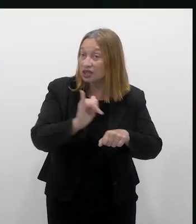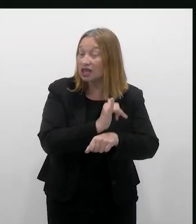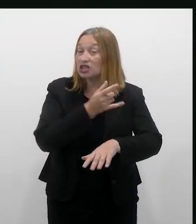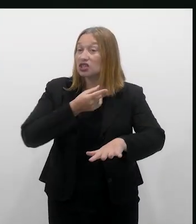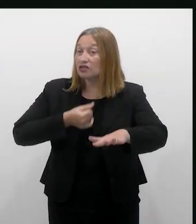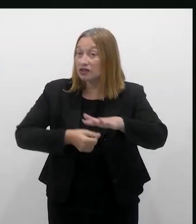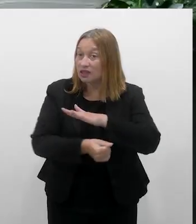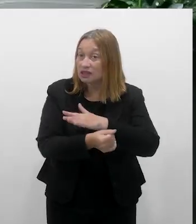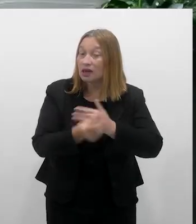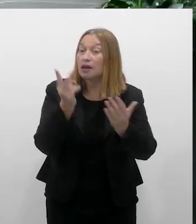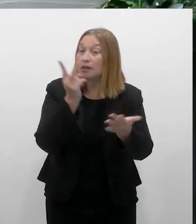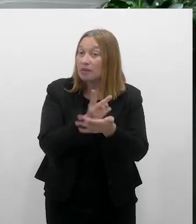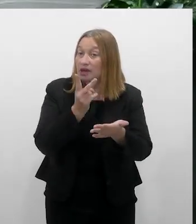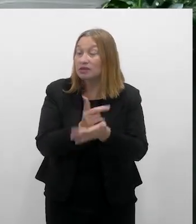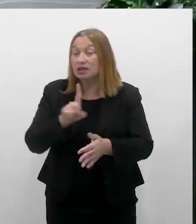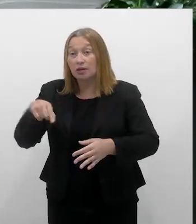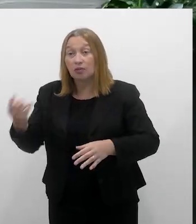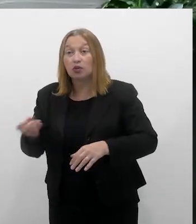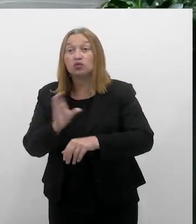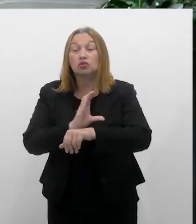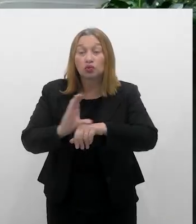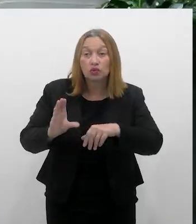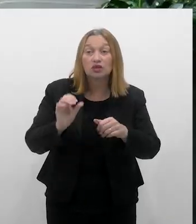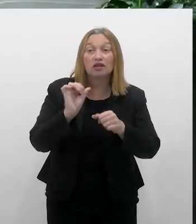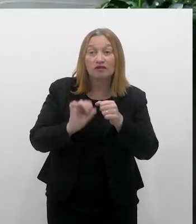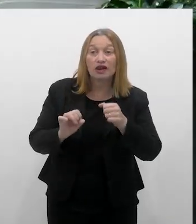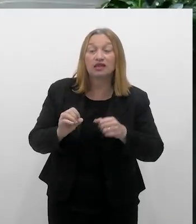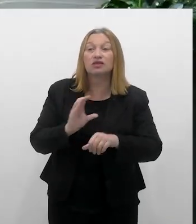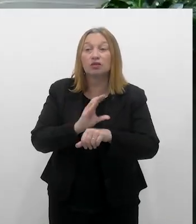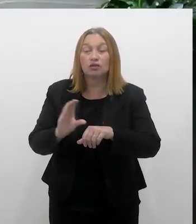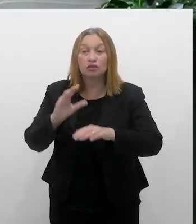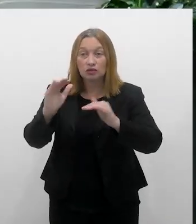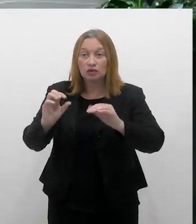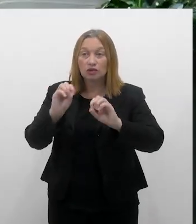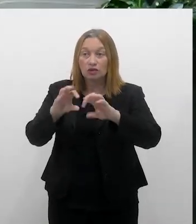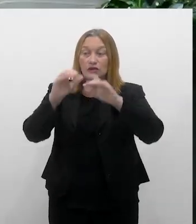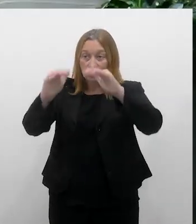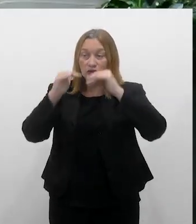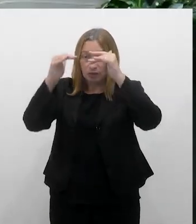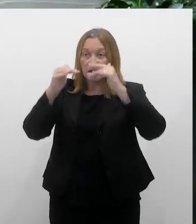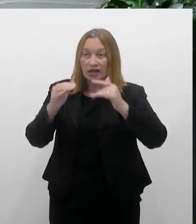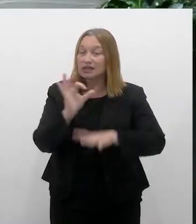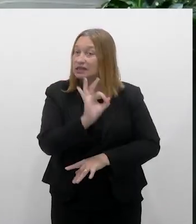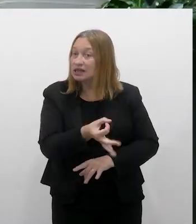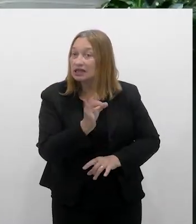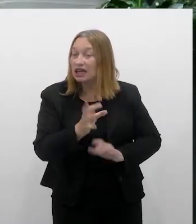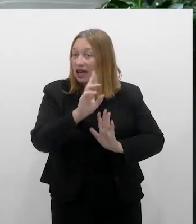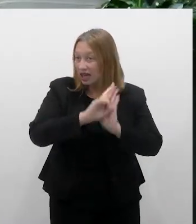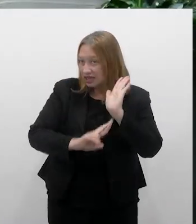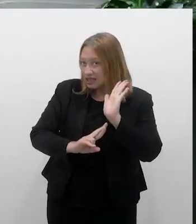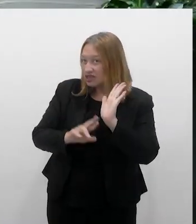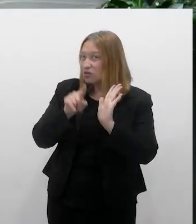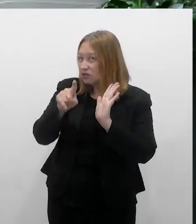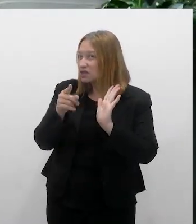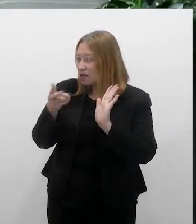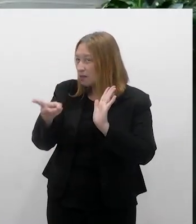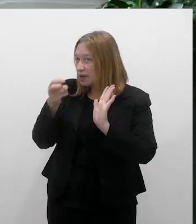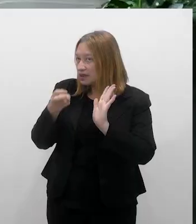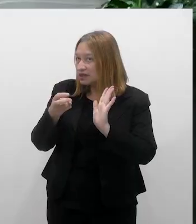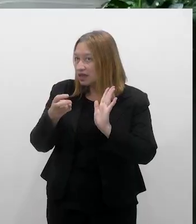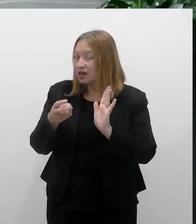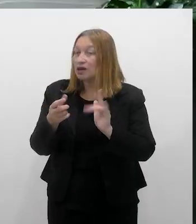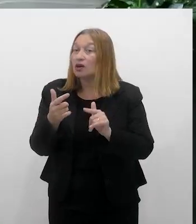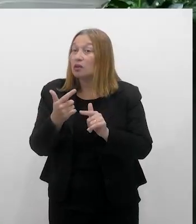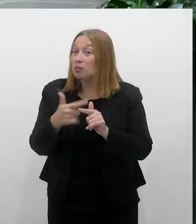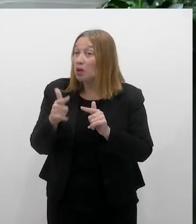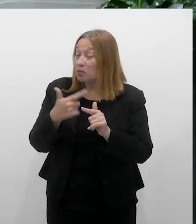outras formas Com certeza. de financiamento, mesmo pós-curso, para que você faça o seu curso superior. Com certeza. A redação ainda é,